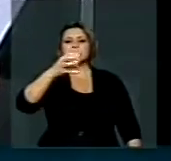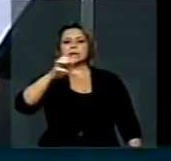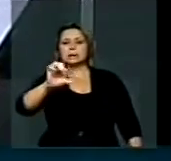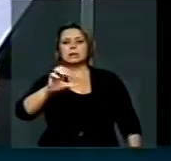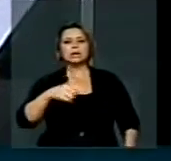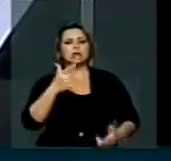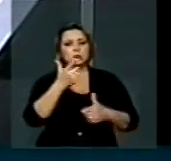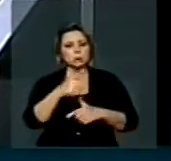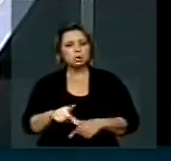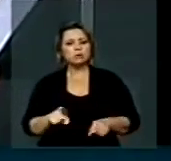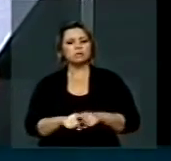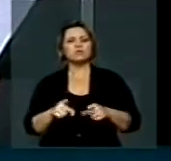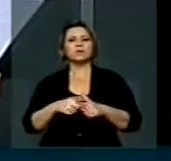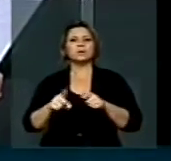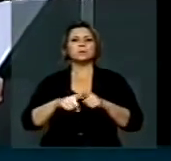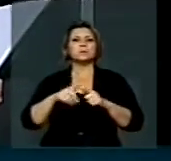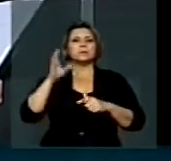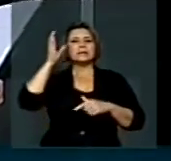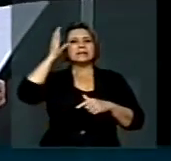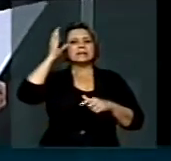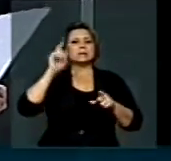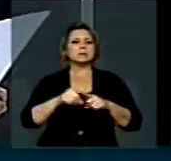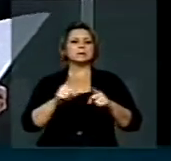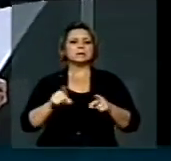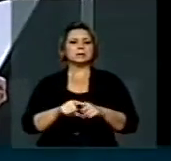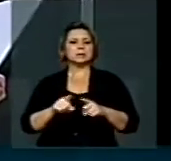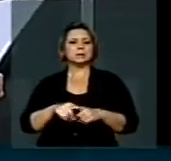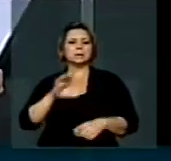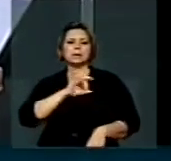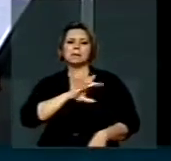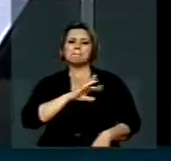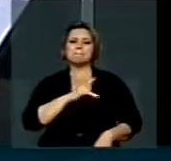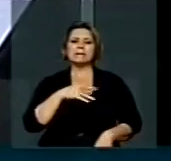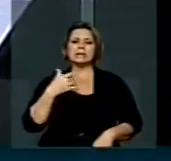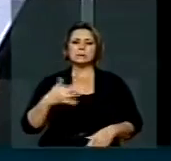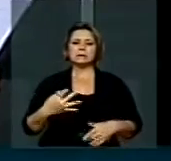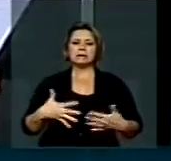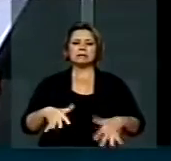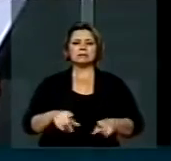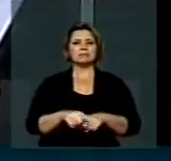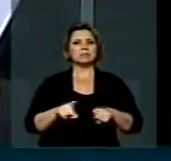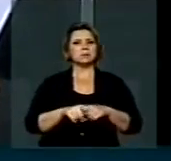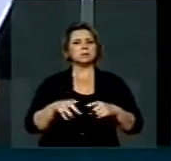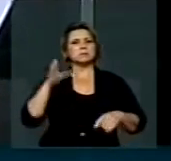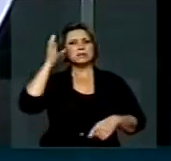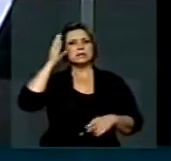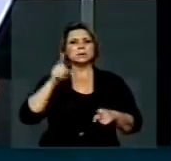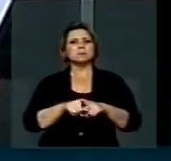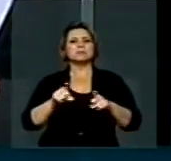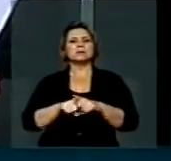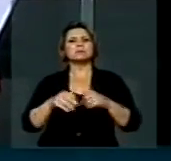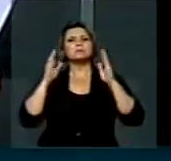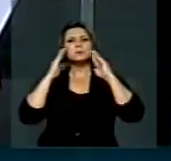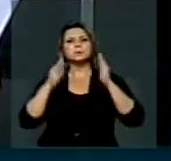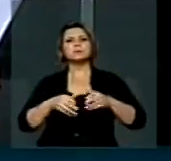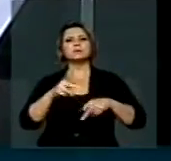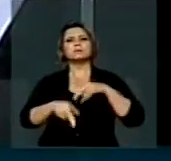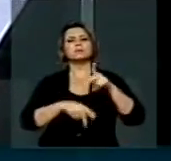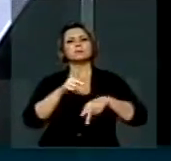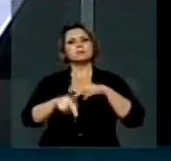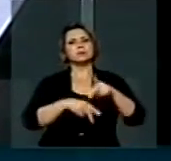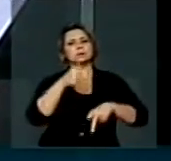golpe na sociedade chinesa trouxe o estado do medo e do terror, a República Popular da China, que submete o seu povo